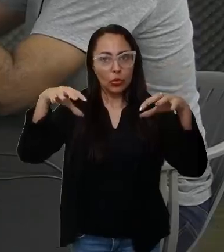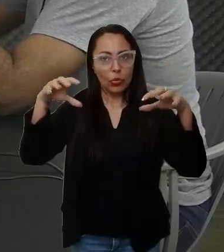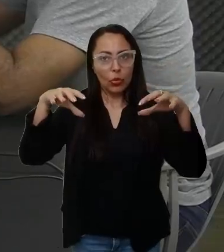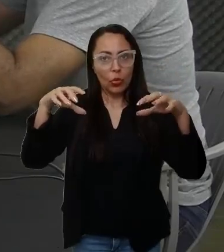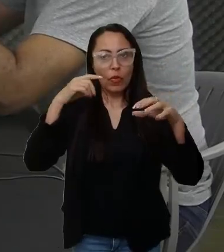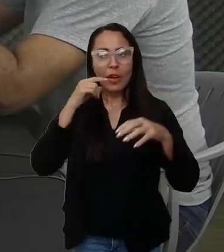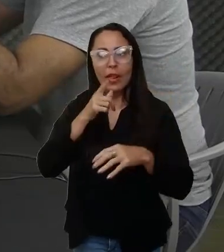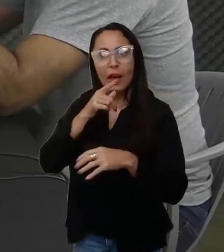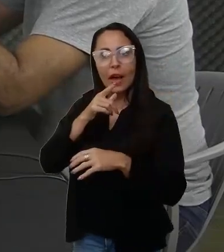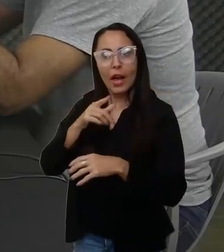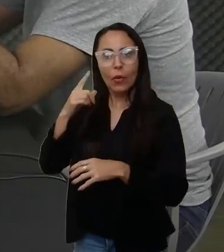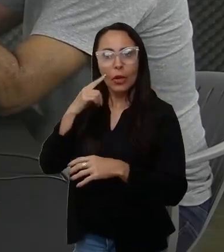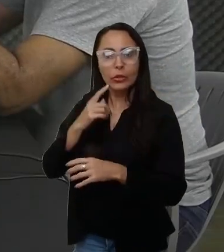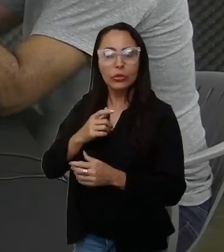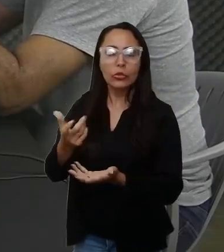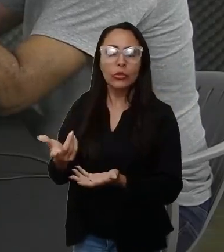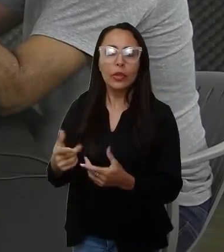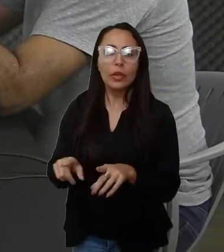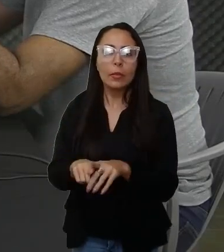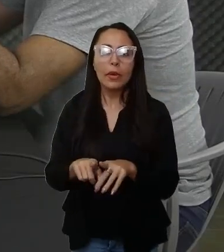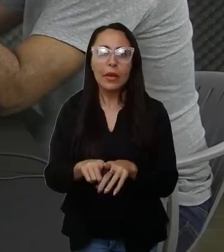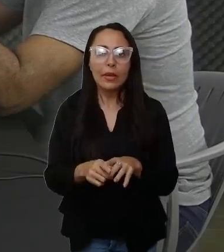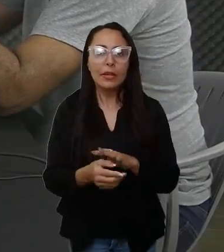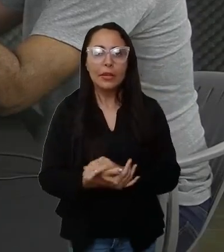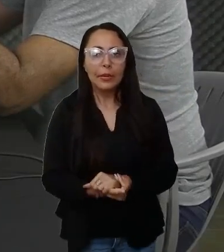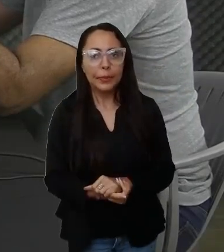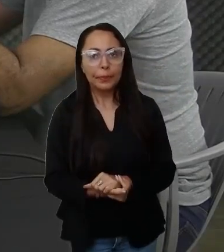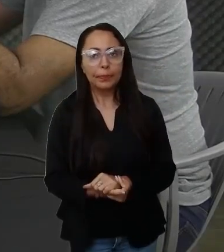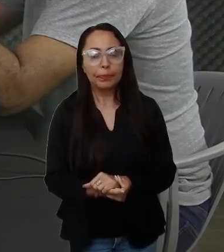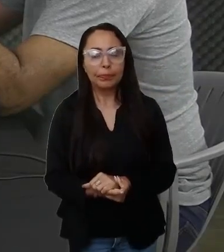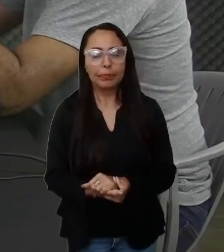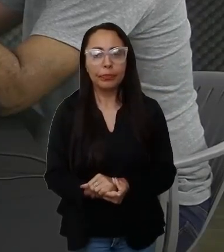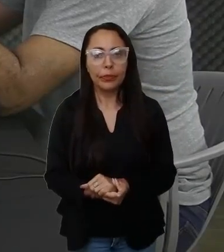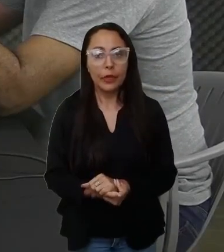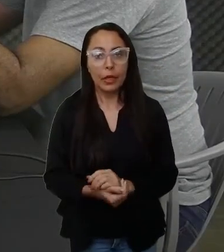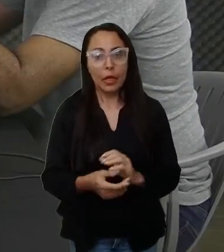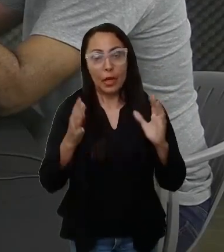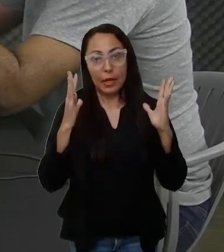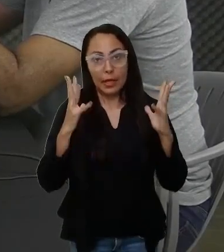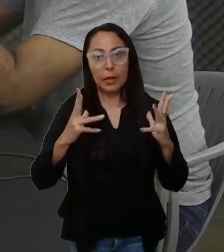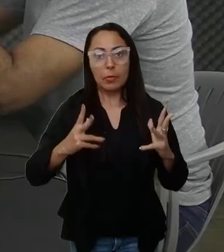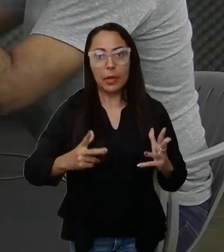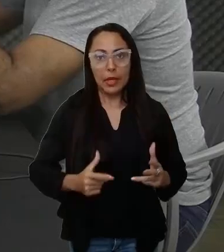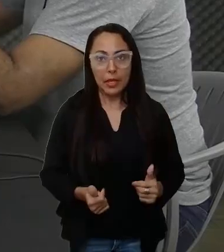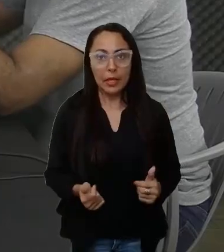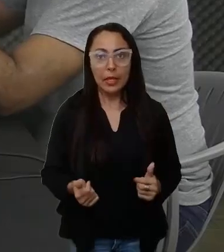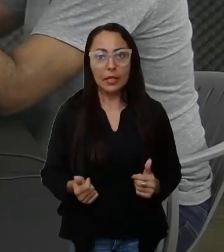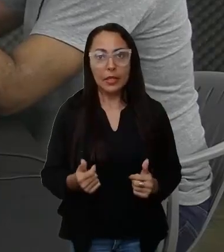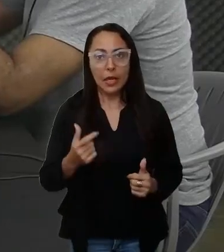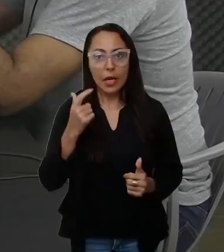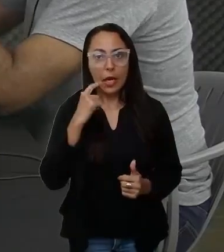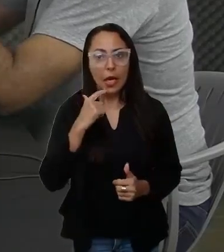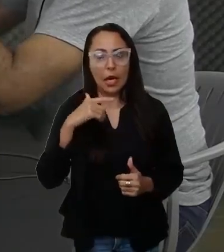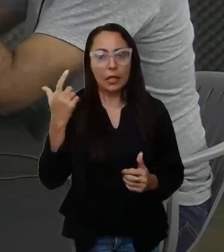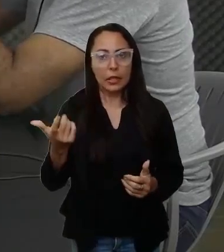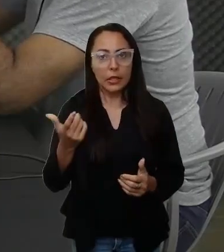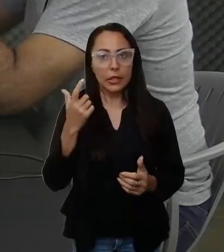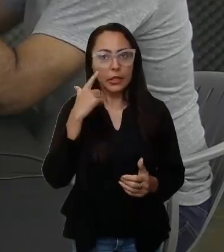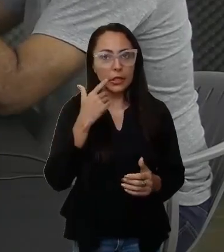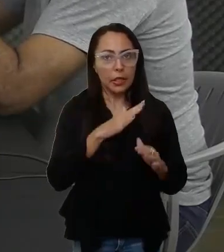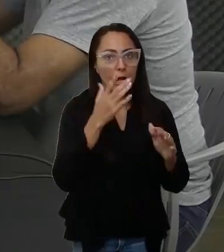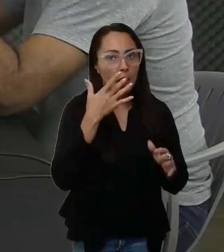projeto é, de limpeza Coleta seletiva. coleta